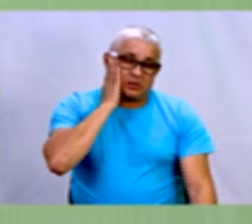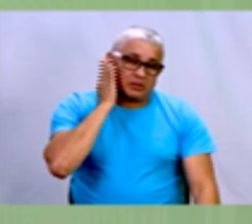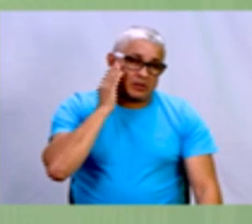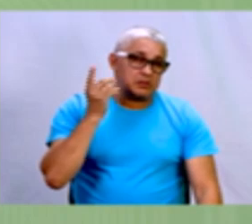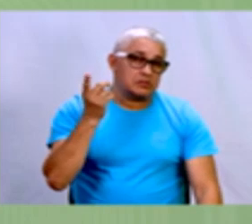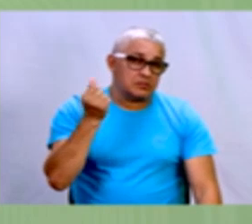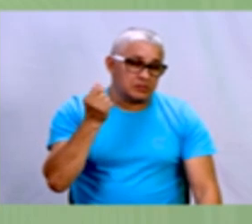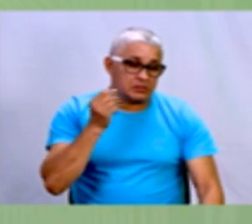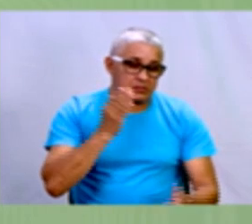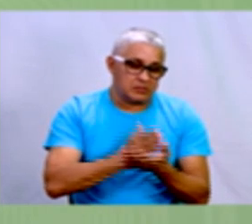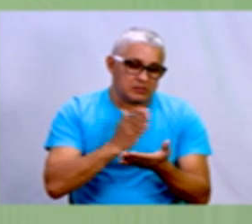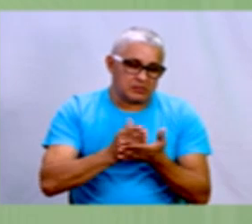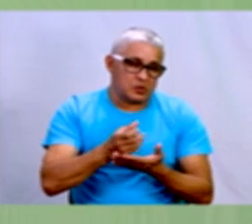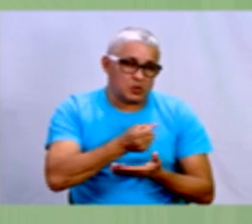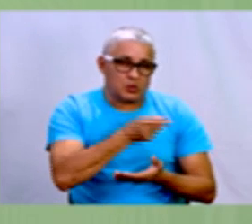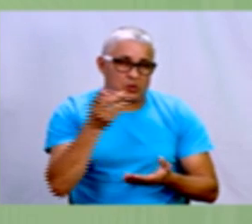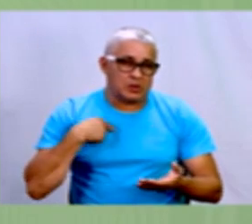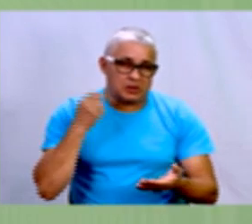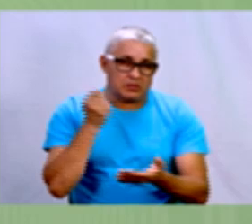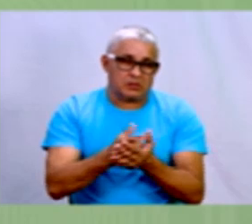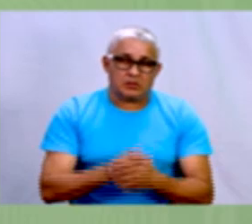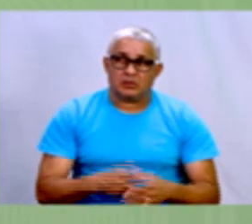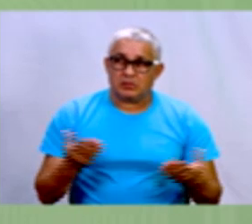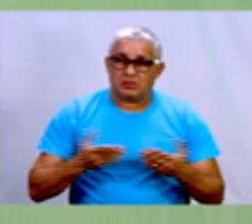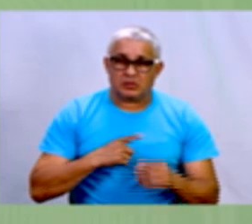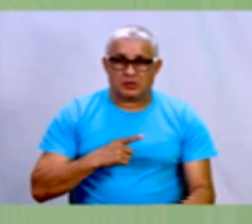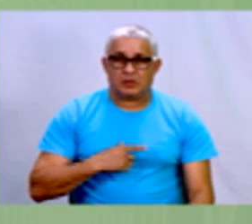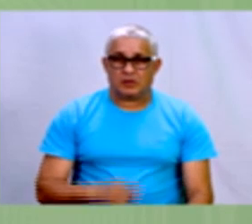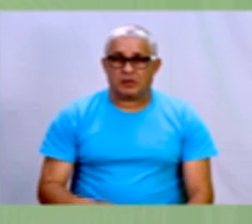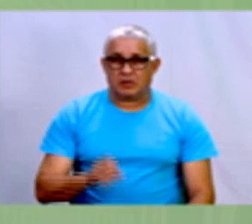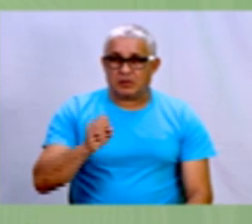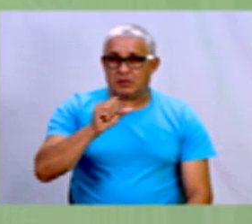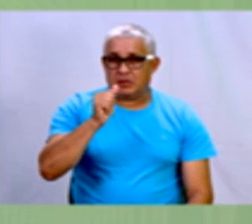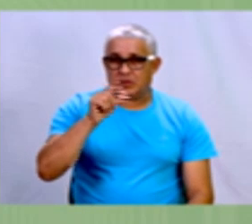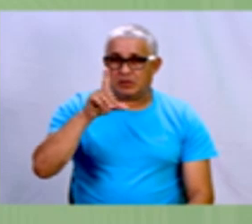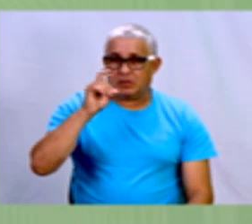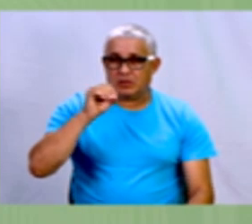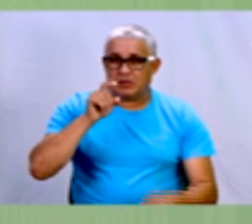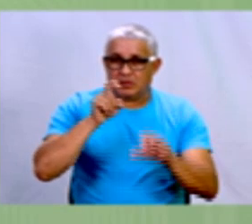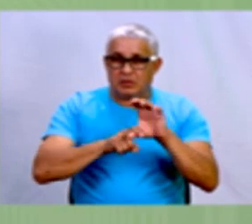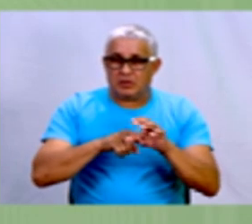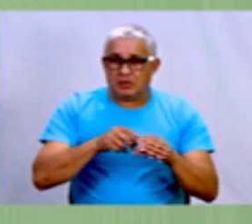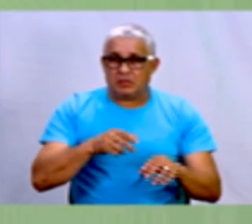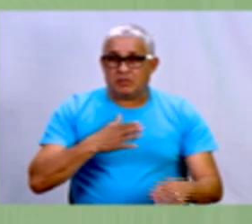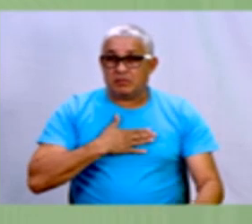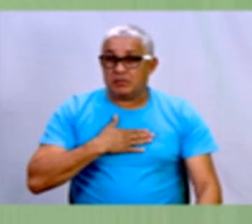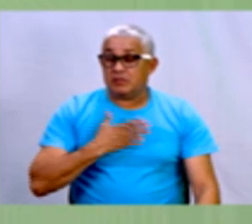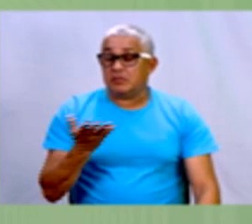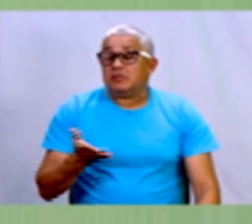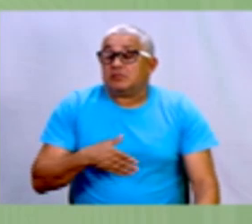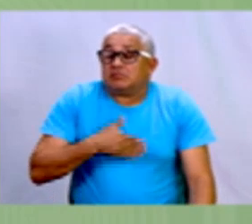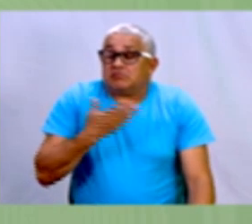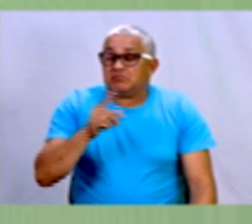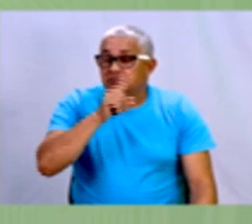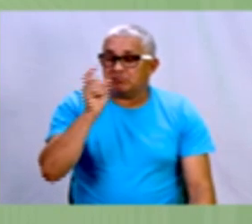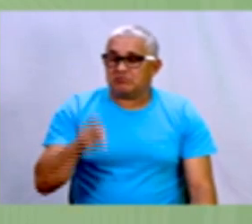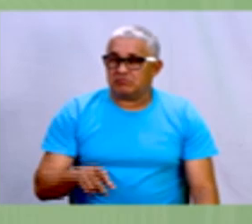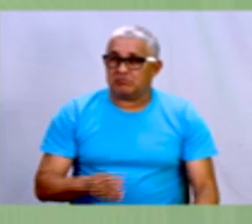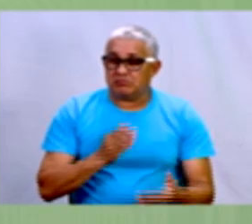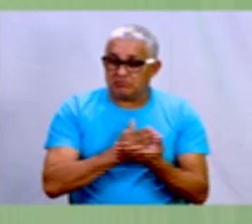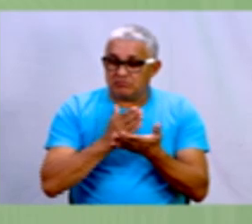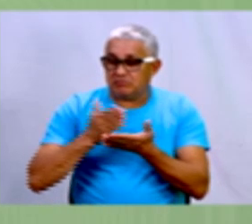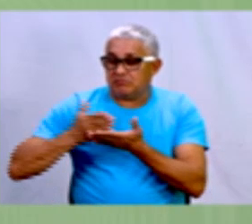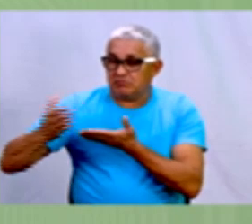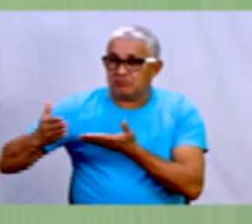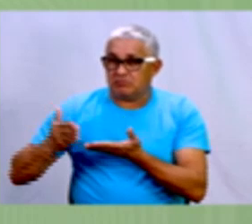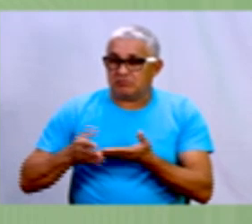da parcela, quanto que eu vou pagar. E agora a gente também tem o saldo devedor. Qual seria o meu saldo devedor em determinado período, né?